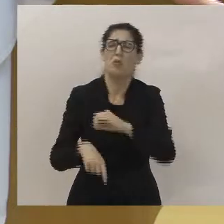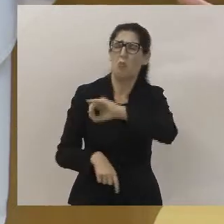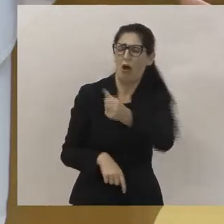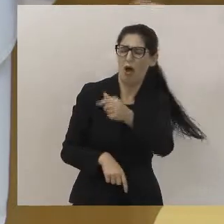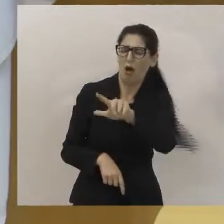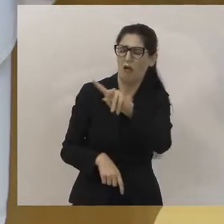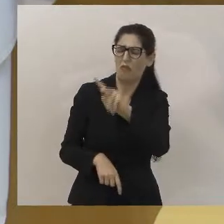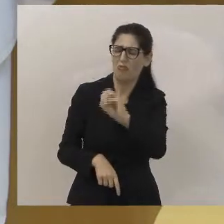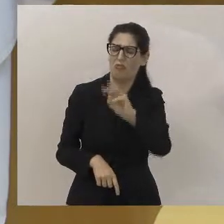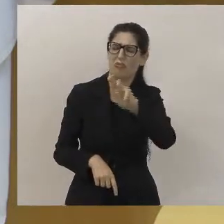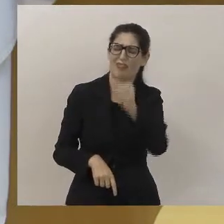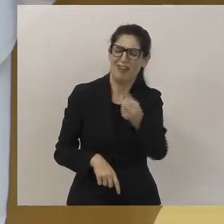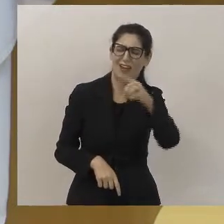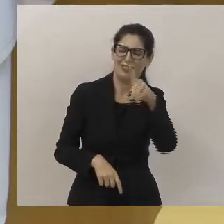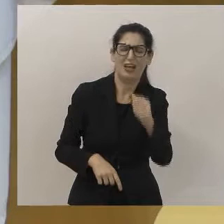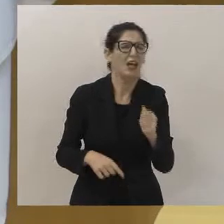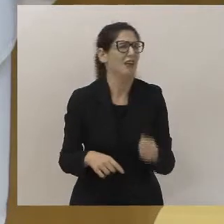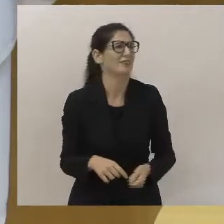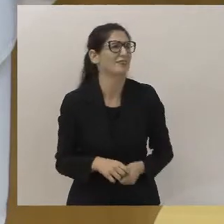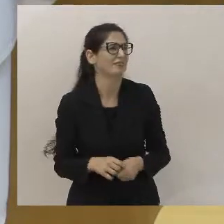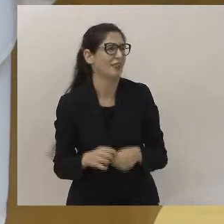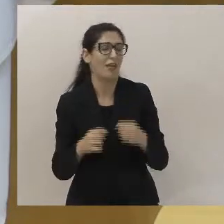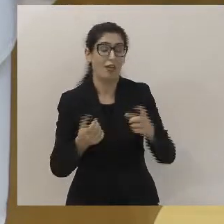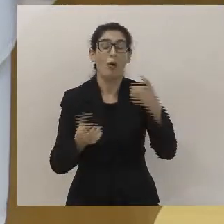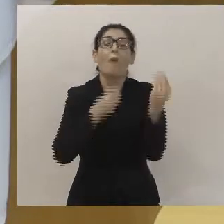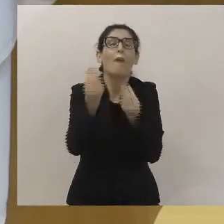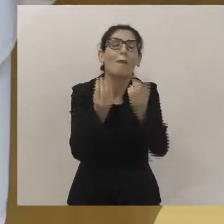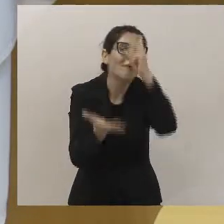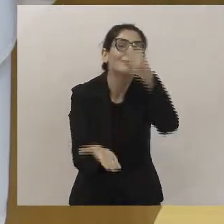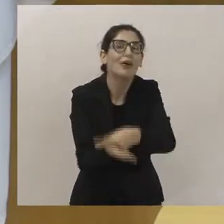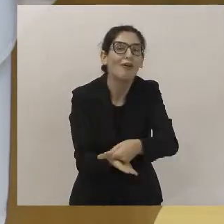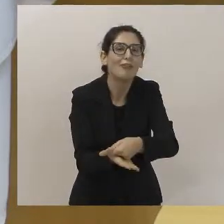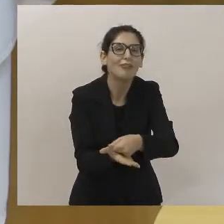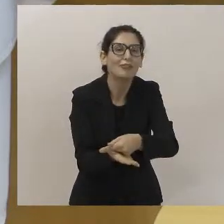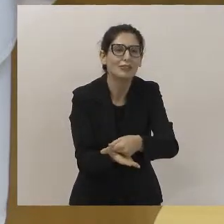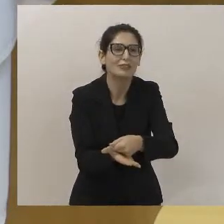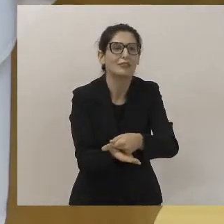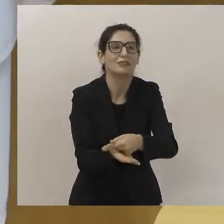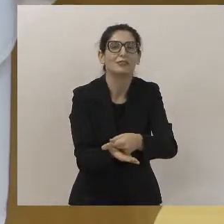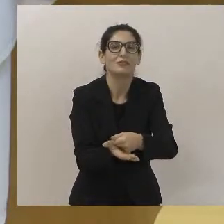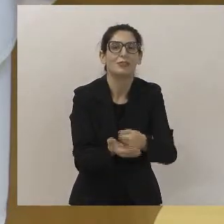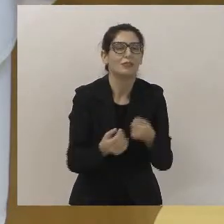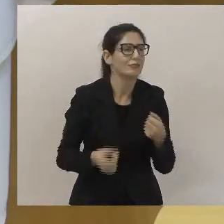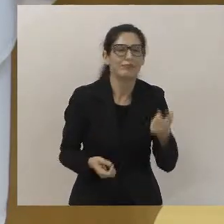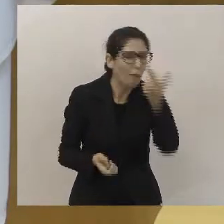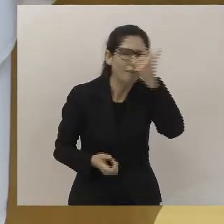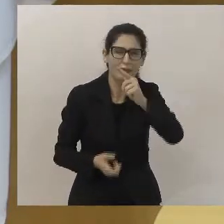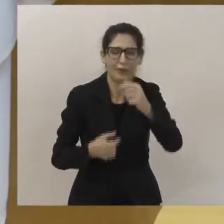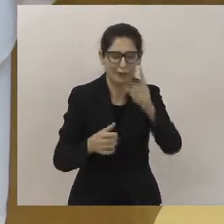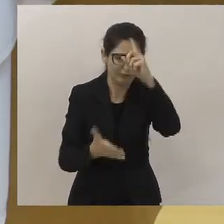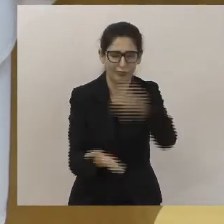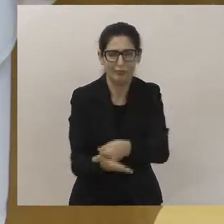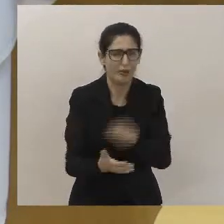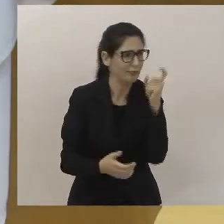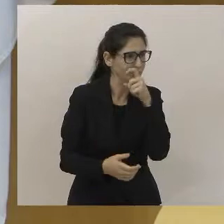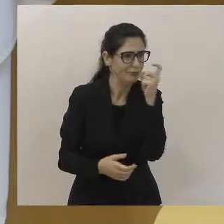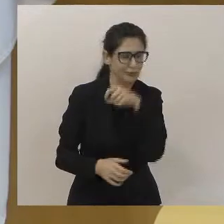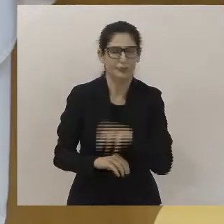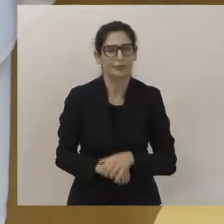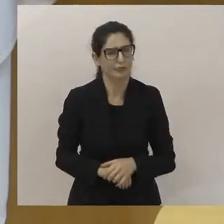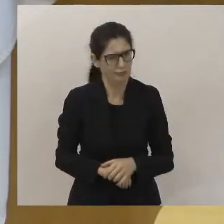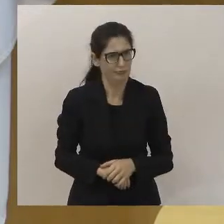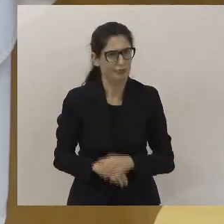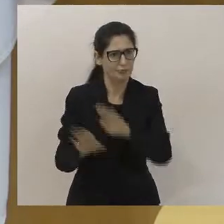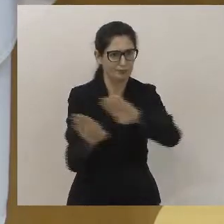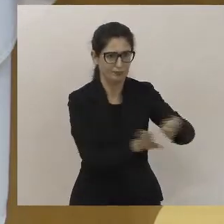um faz mais uma mentira a prola eu até respeito à minha amiga fátima